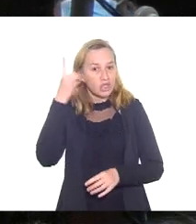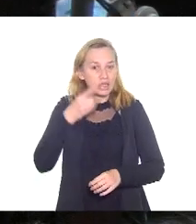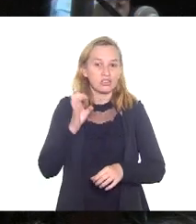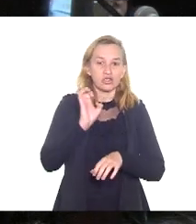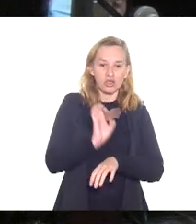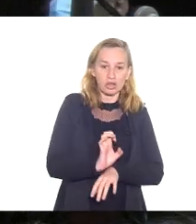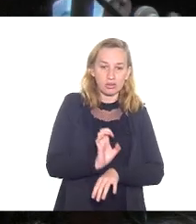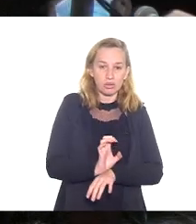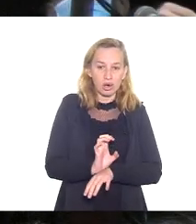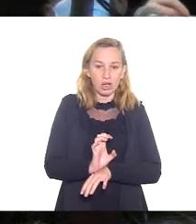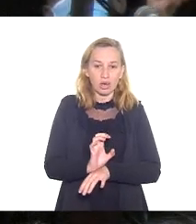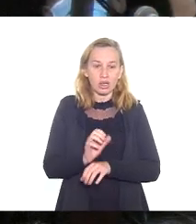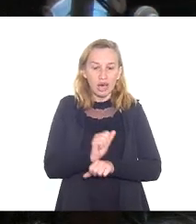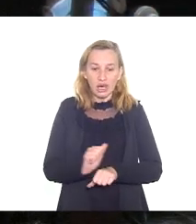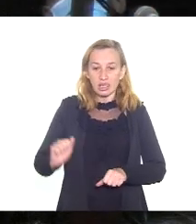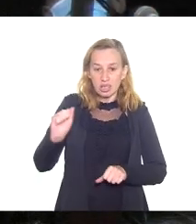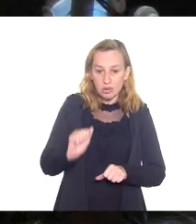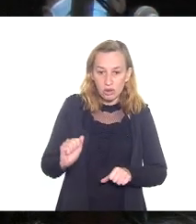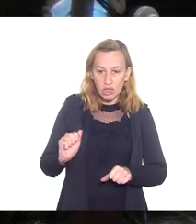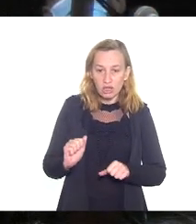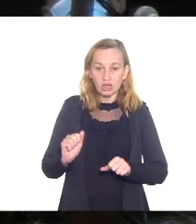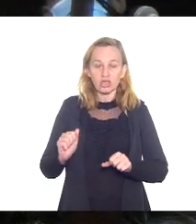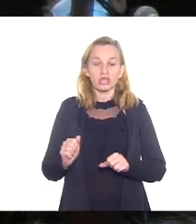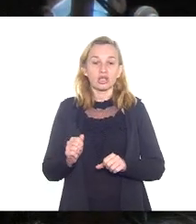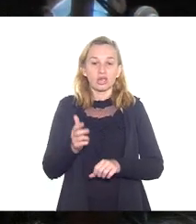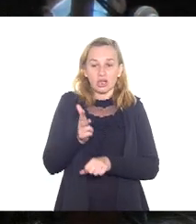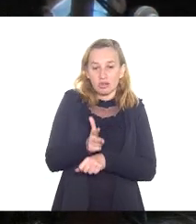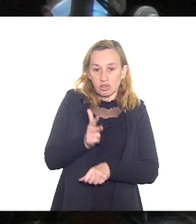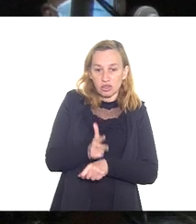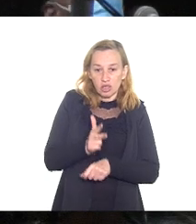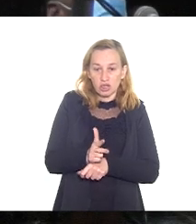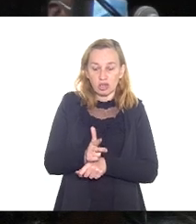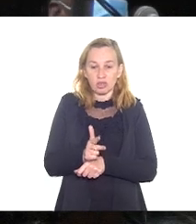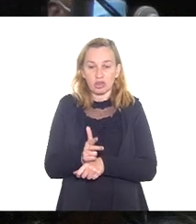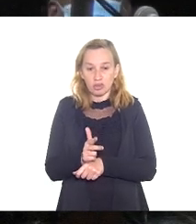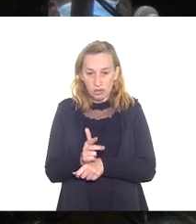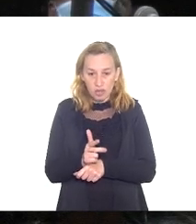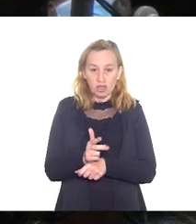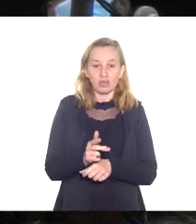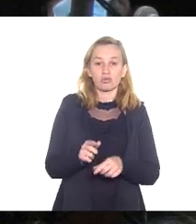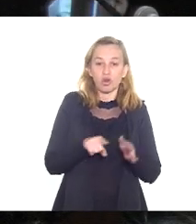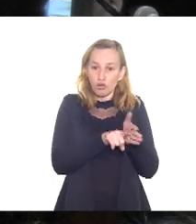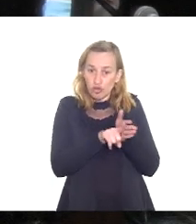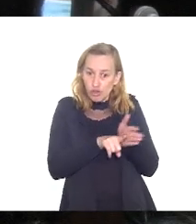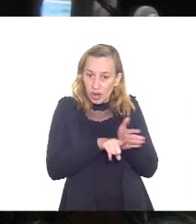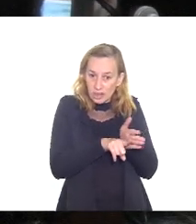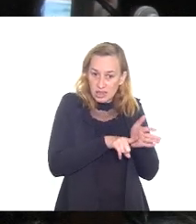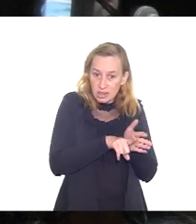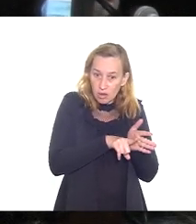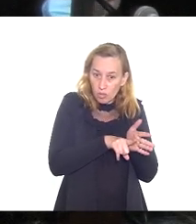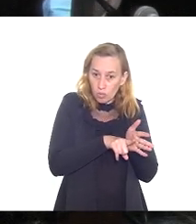estaduais de assessoria e equipamento de gravação de áudio e vídeo para viabilizar a fiscalização